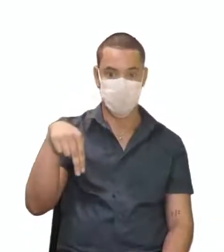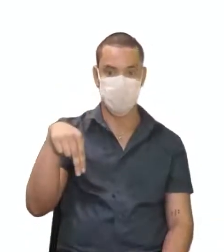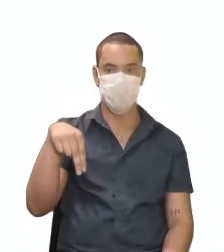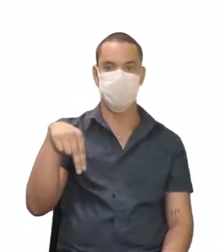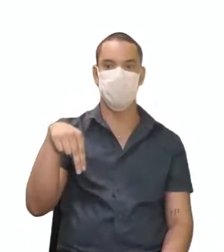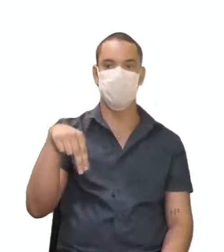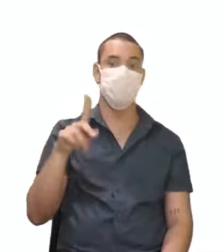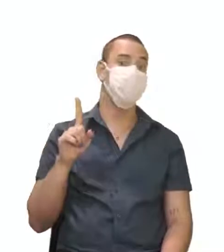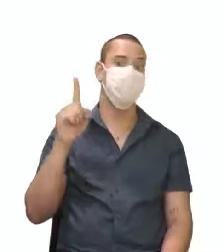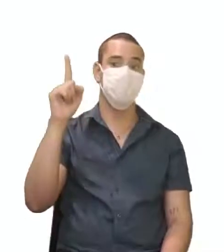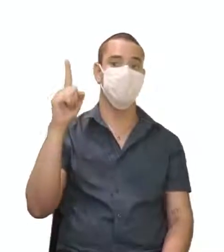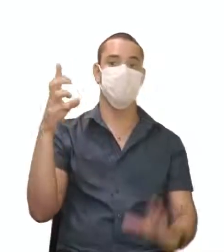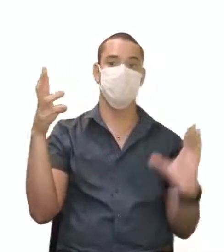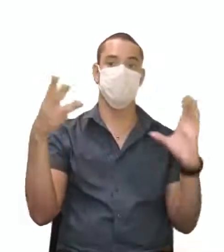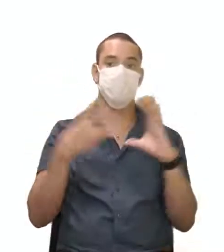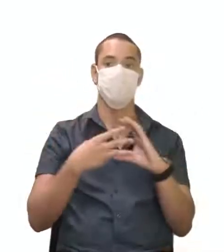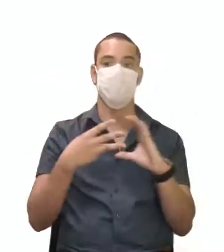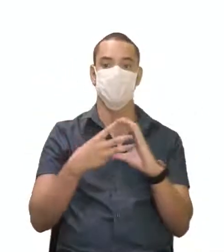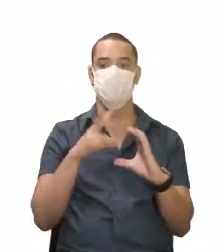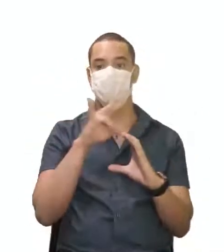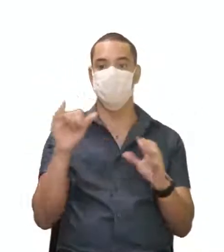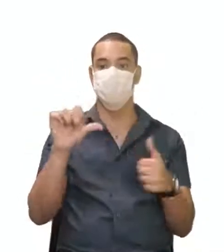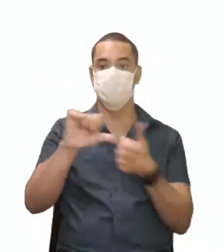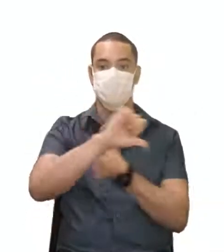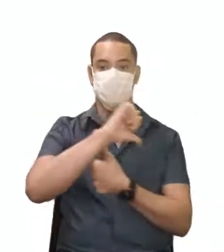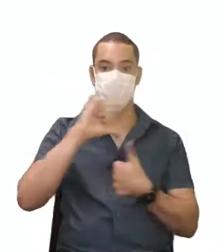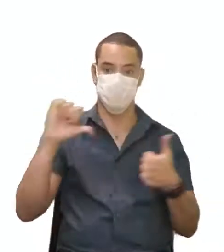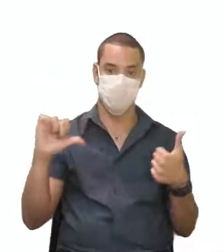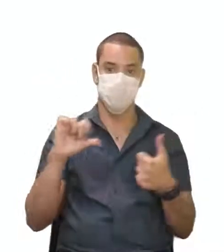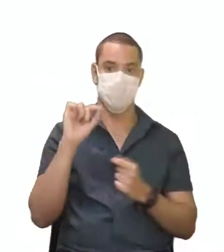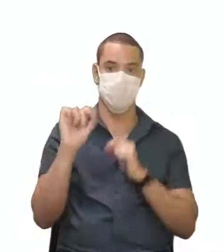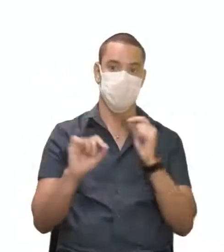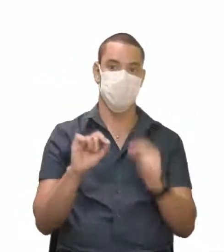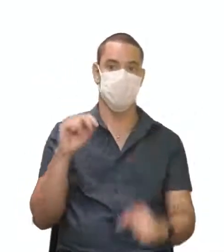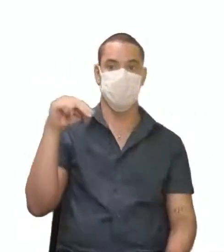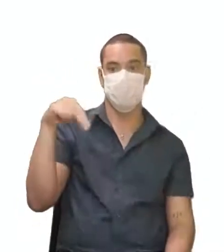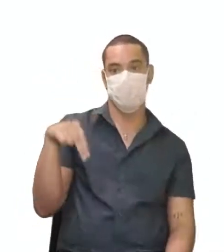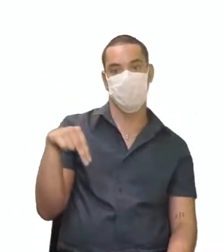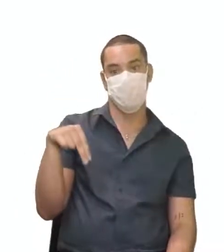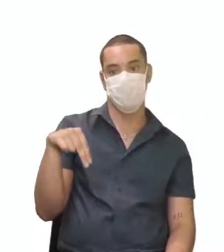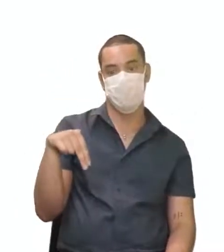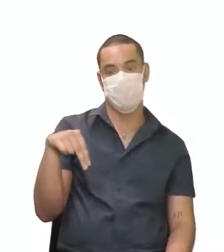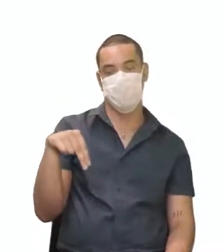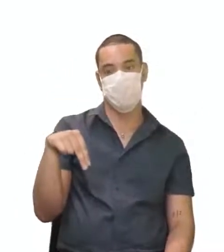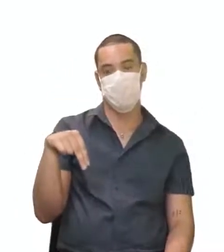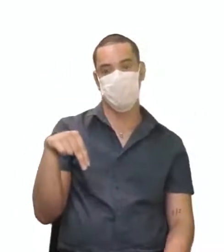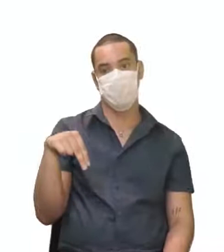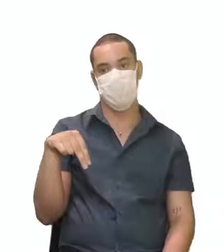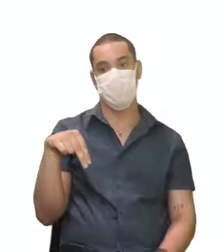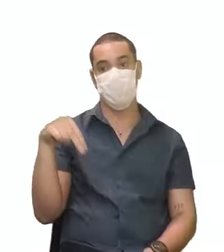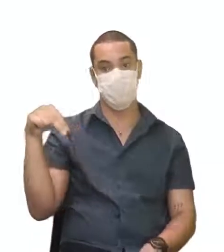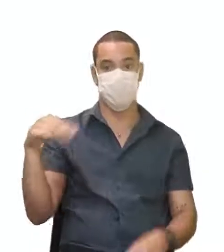tá? Essa célula agora vai se transformar em N.